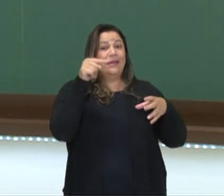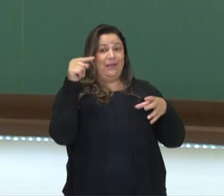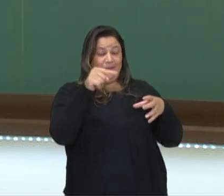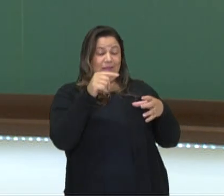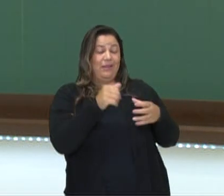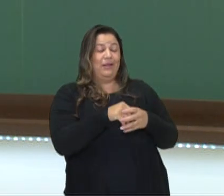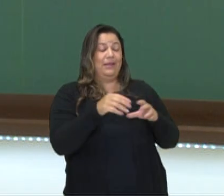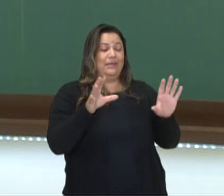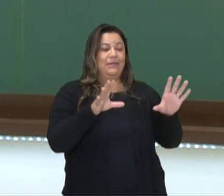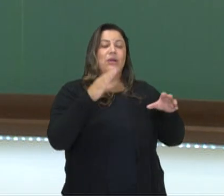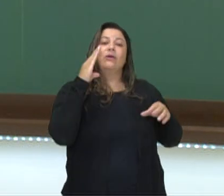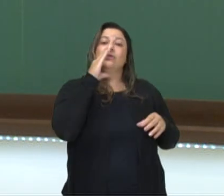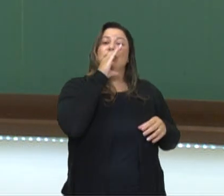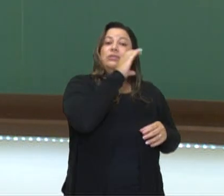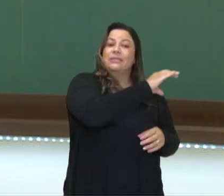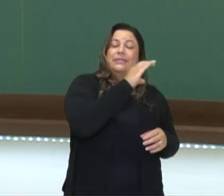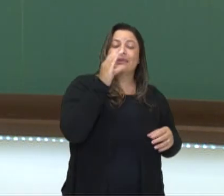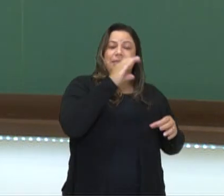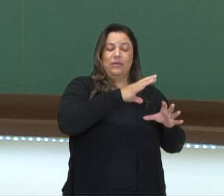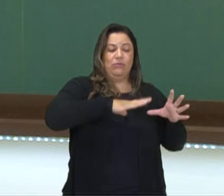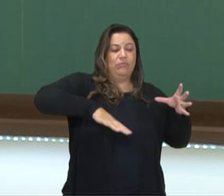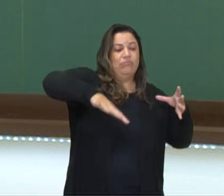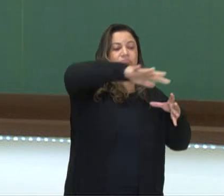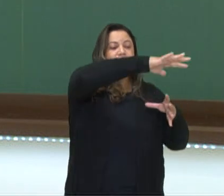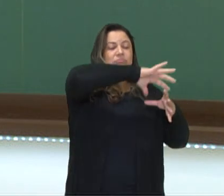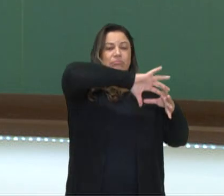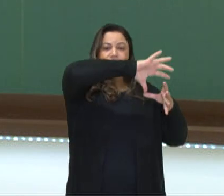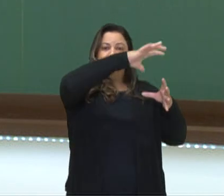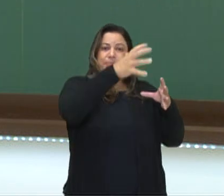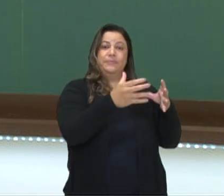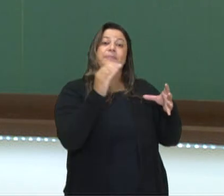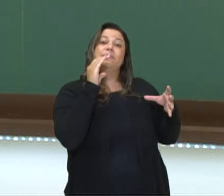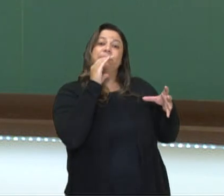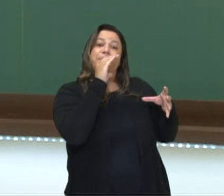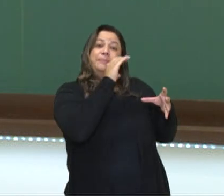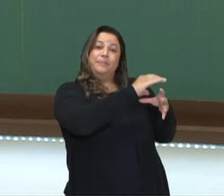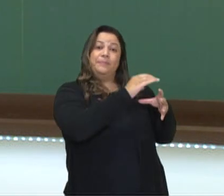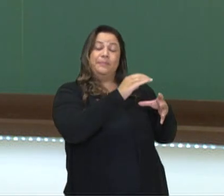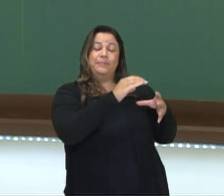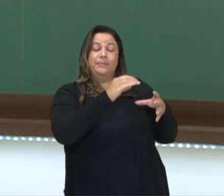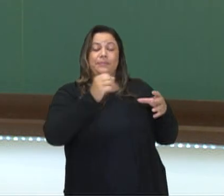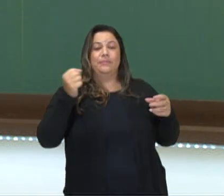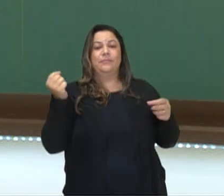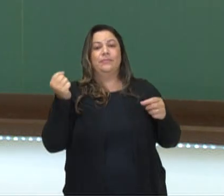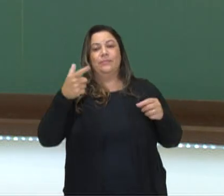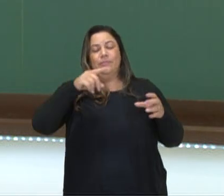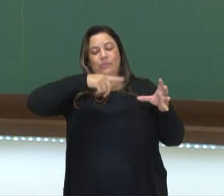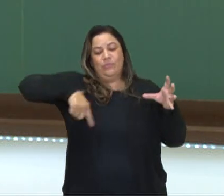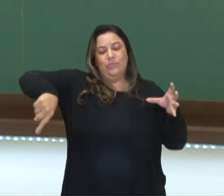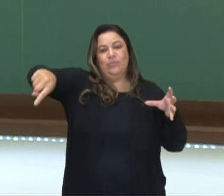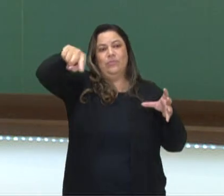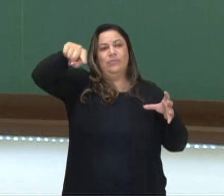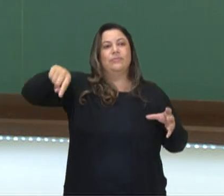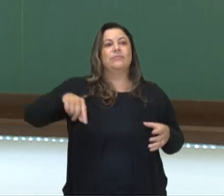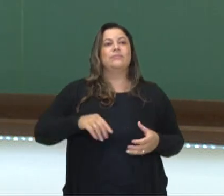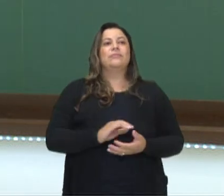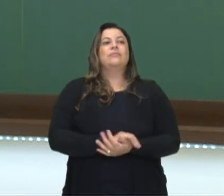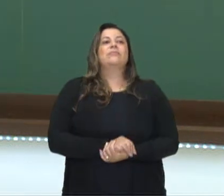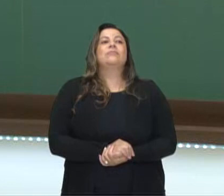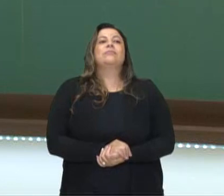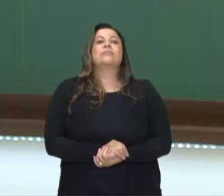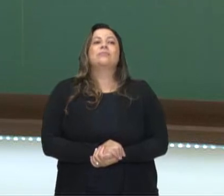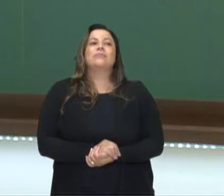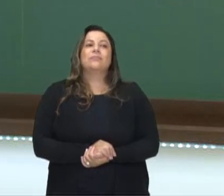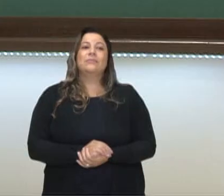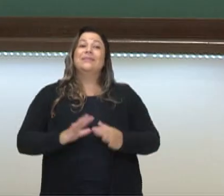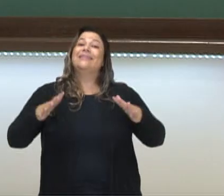tratamos de ilhas de calor, estamos falando de uma área com temperatura mais alta do que todo o seu entorno. E ainda nós